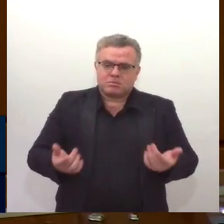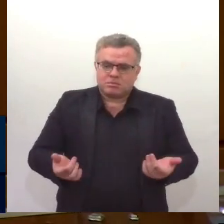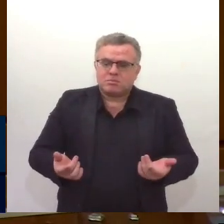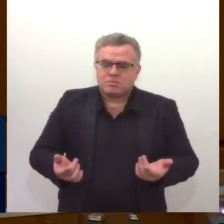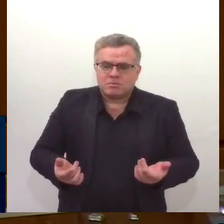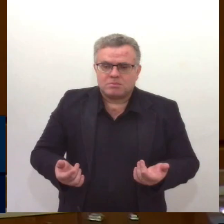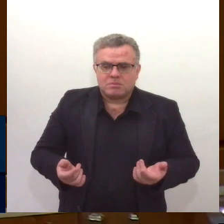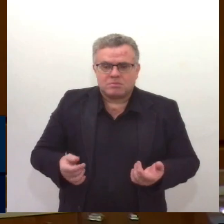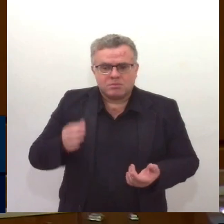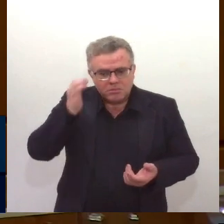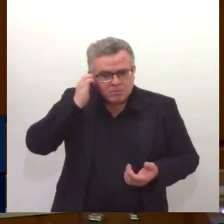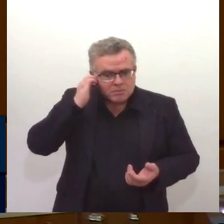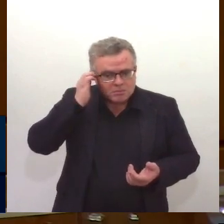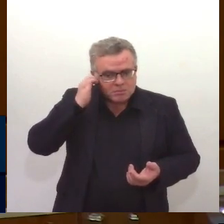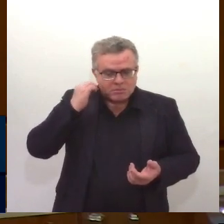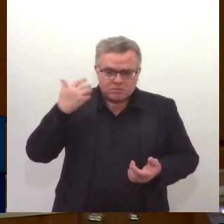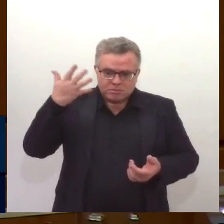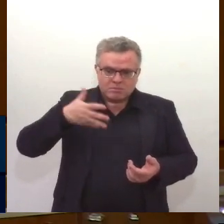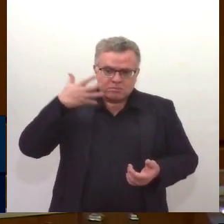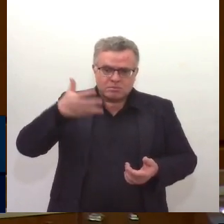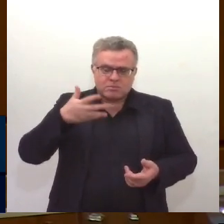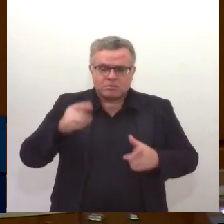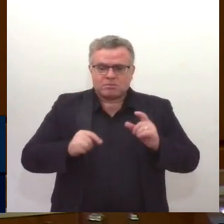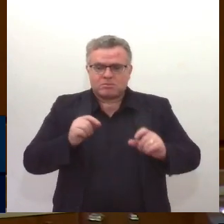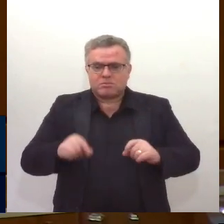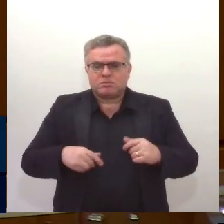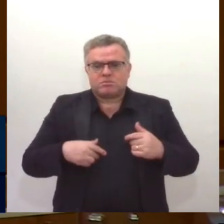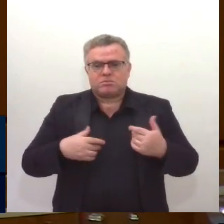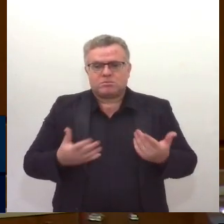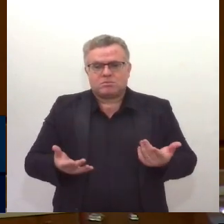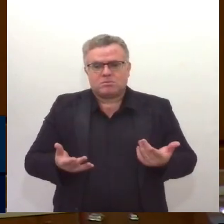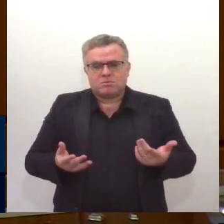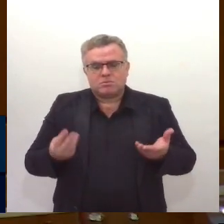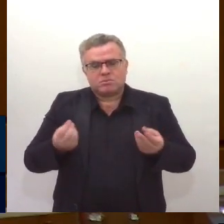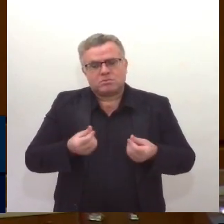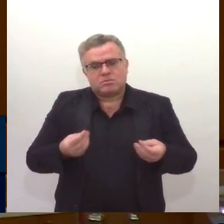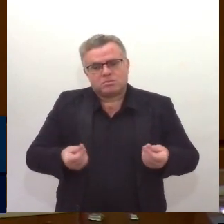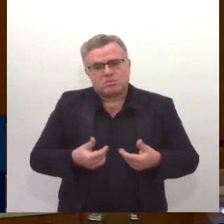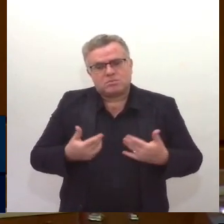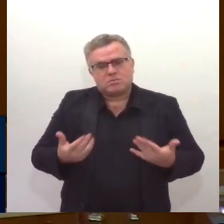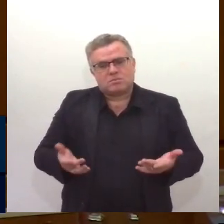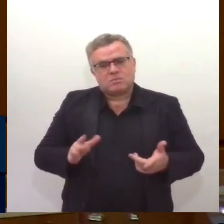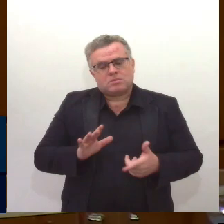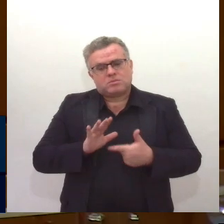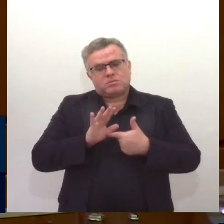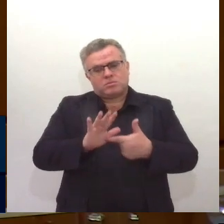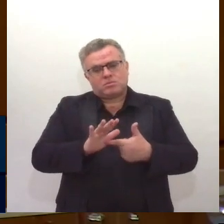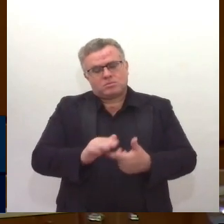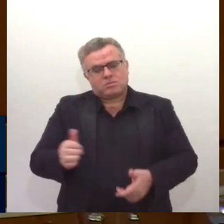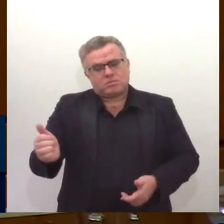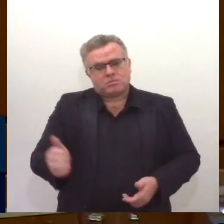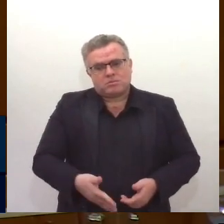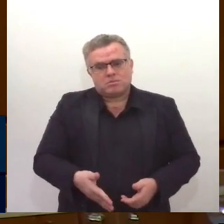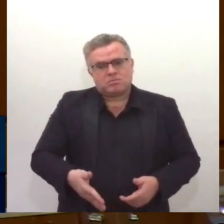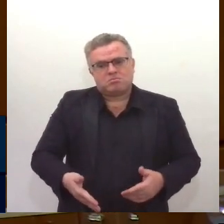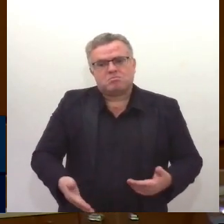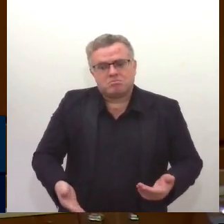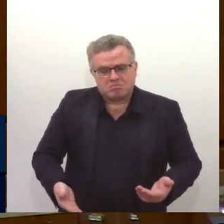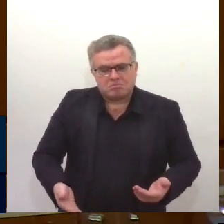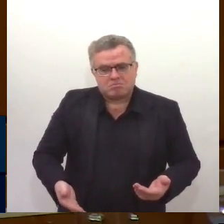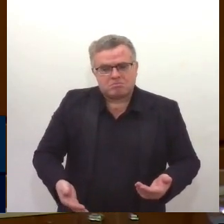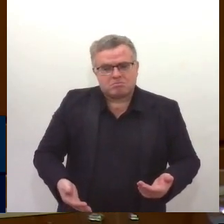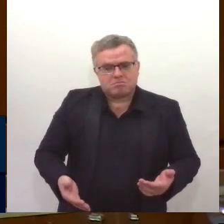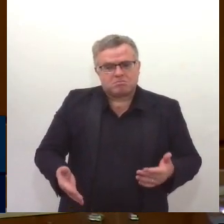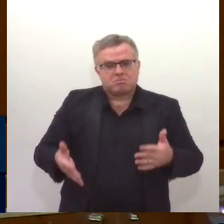vazio, esse discurso que veio por água abaixo na América com a vitória do